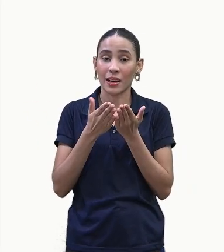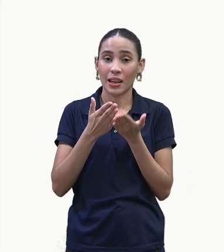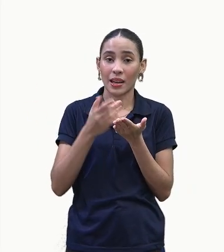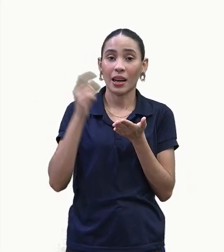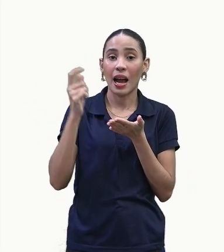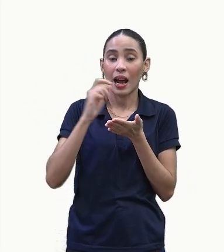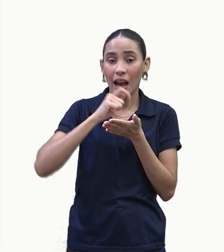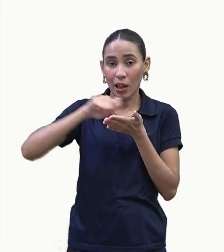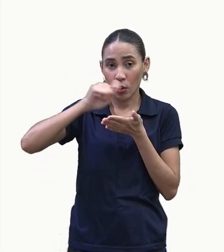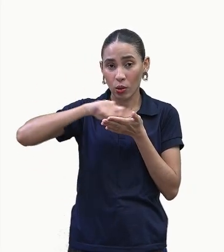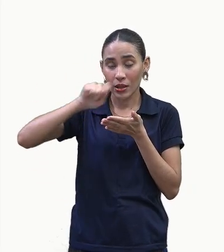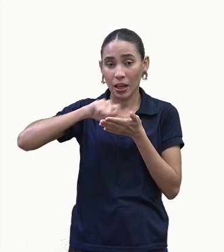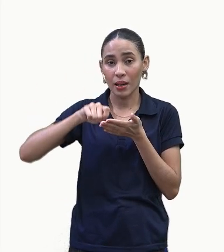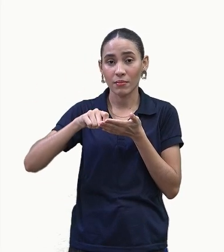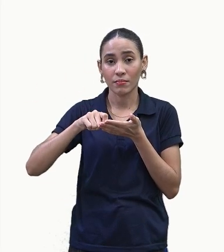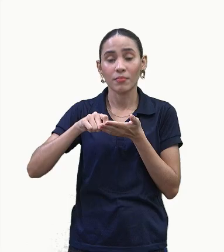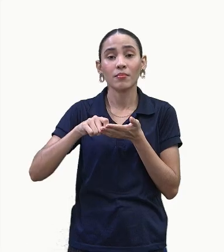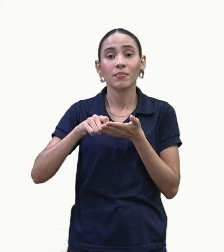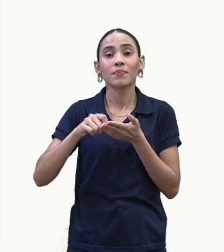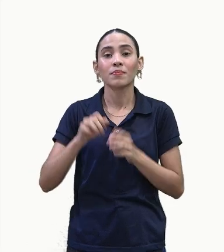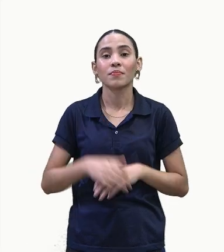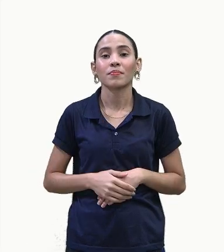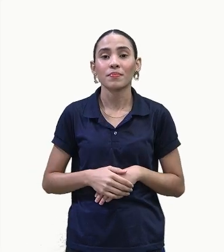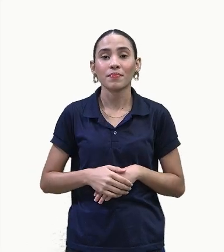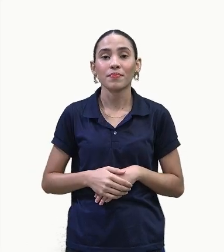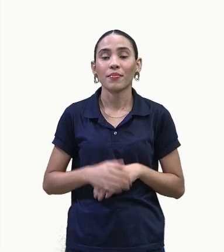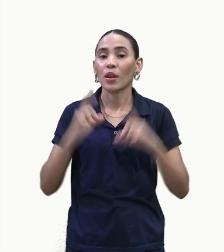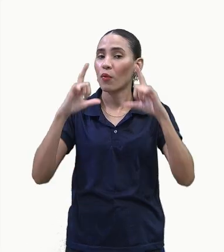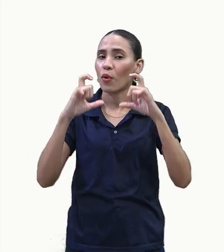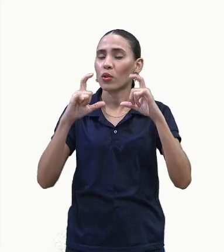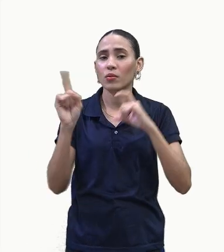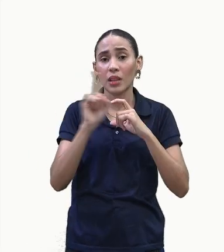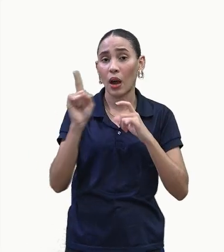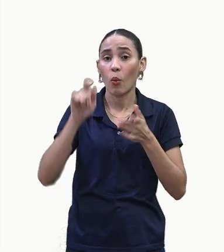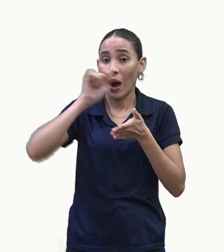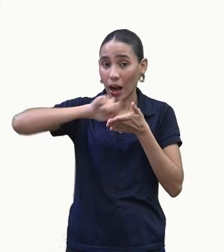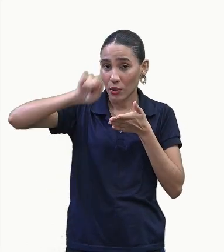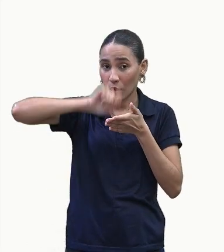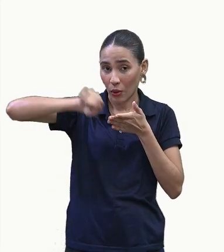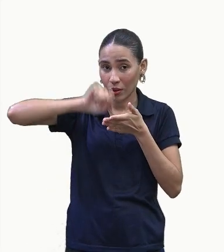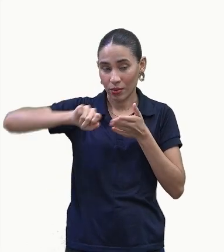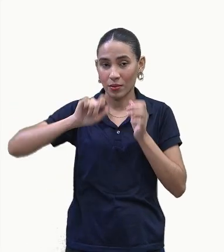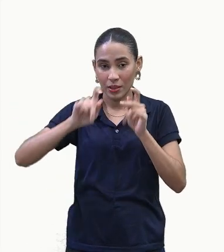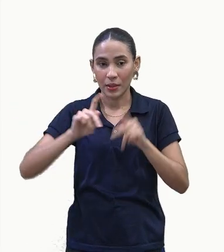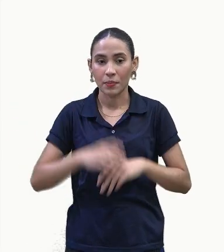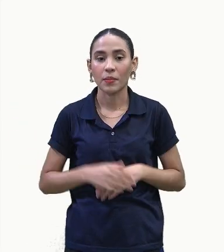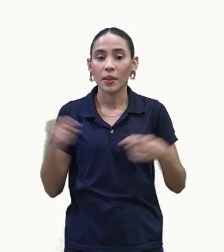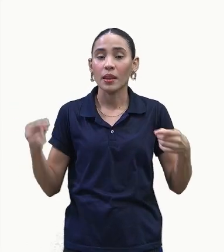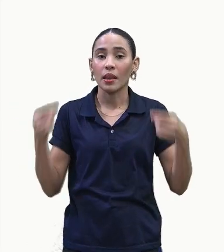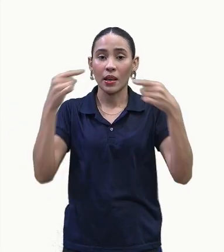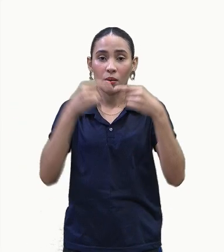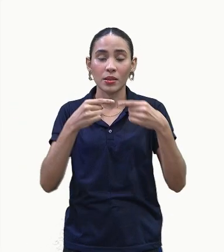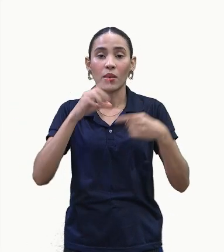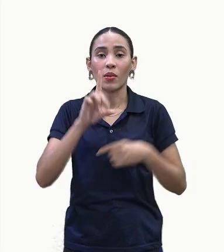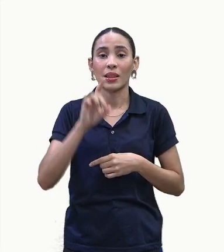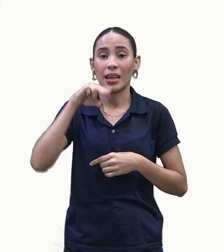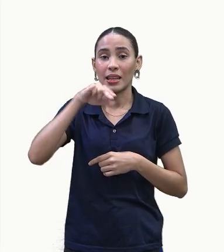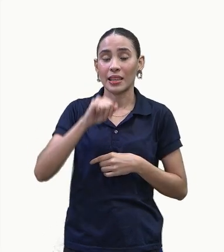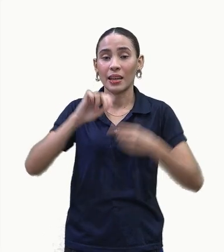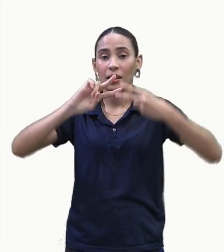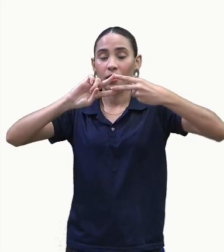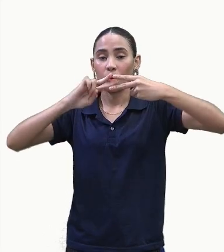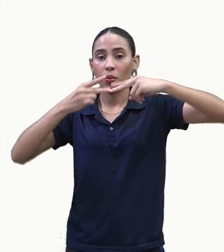vocês. Não quero ninguém tirando foto, é para anotarem. Recombinação de DNA é